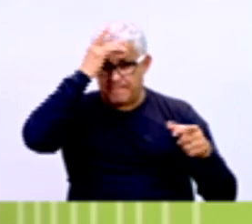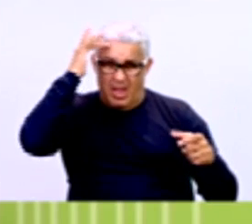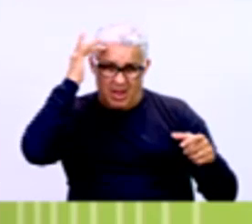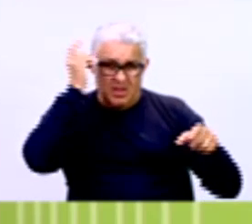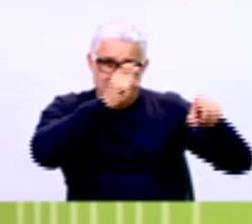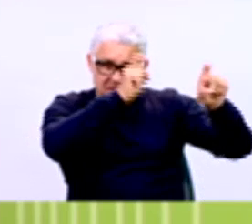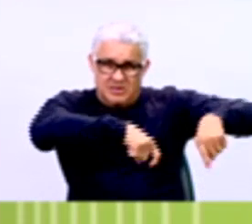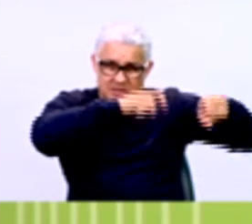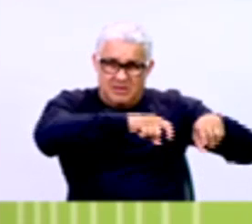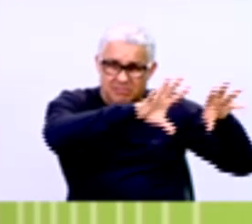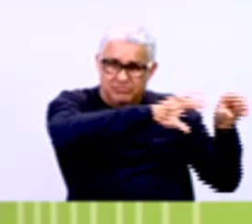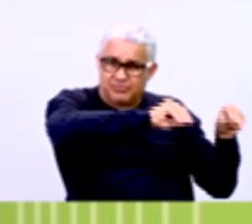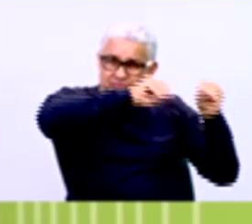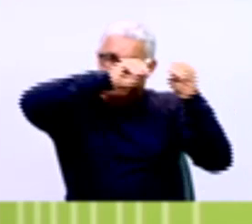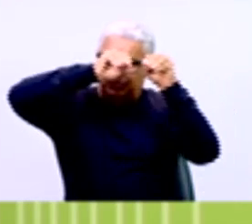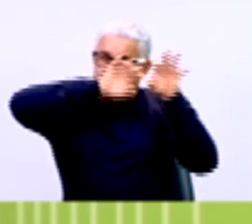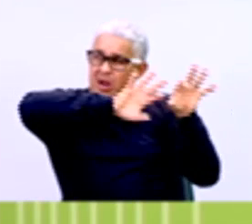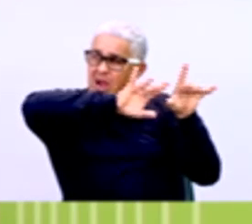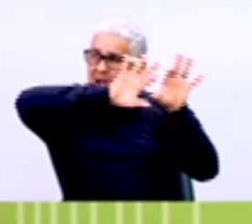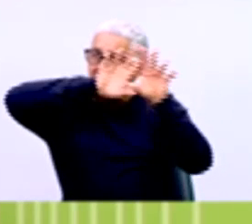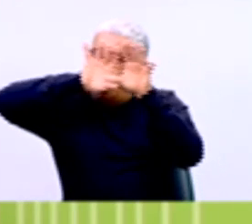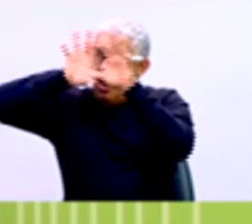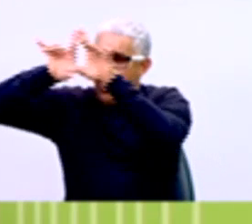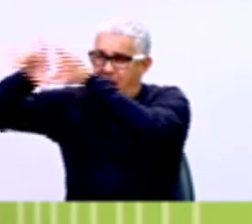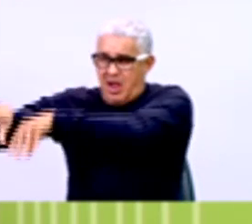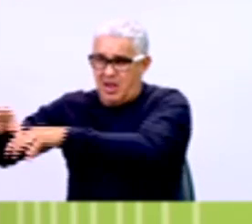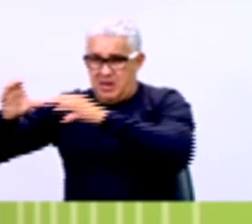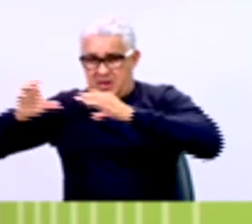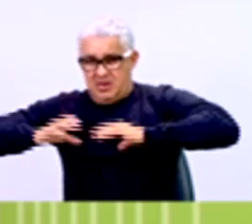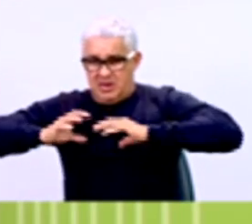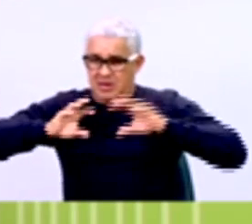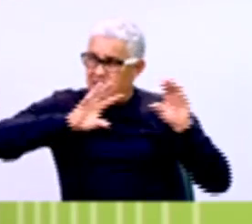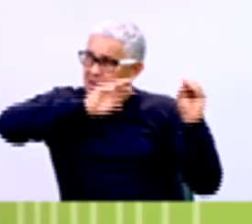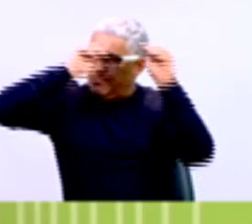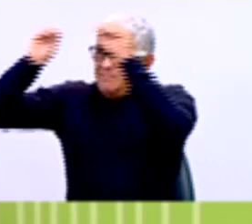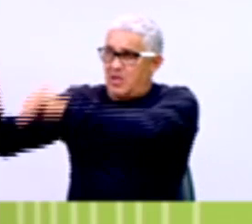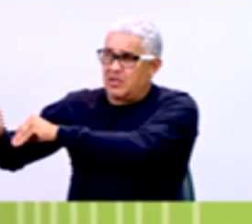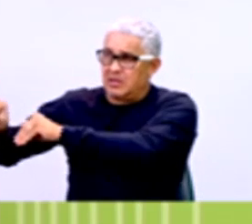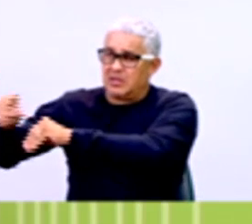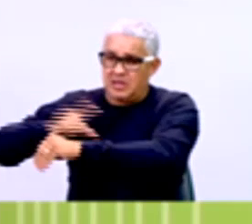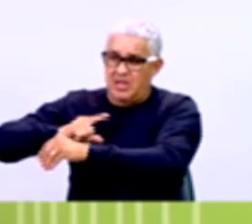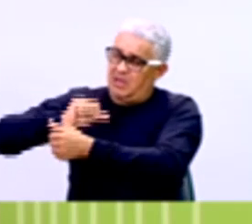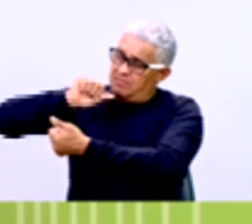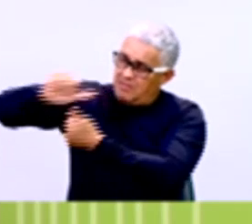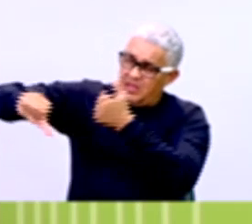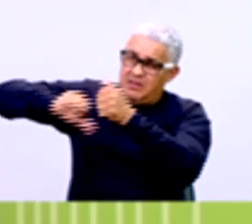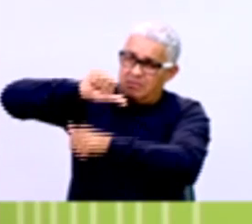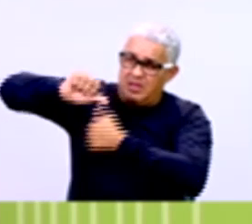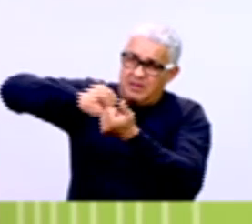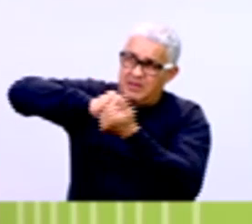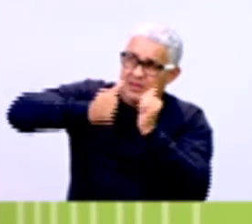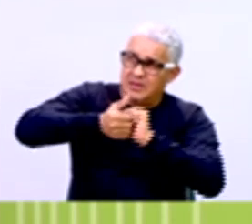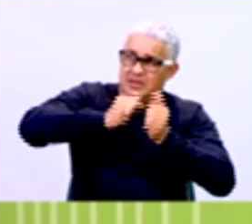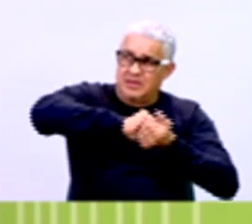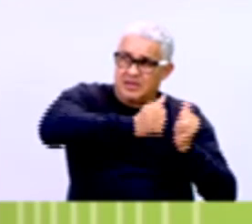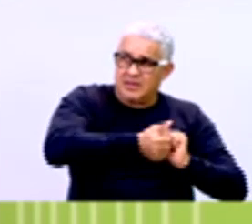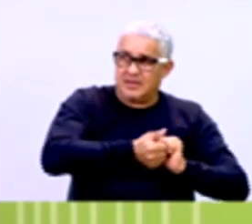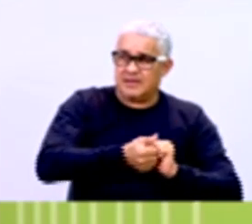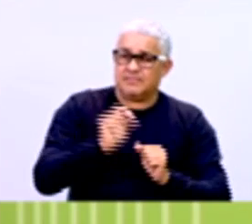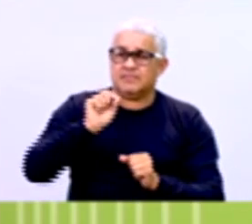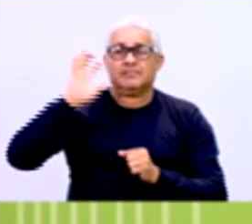indo para as cidades, e aí você tem uma série de transformações no ambiente. Dessas transformações, o